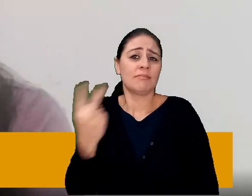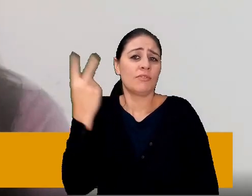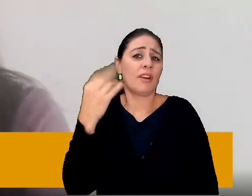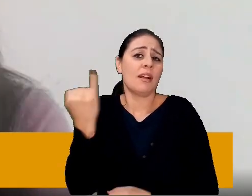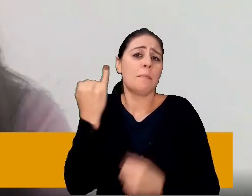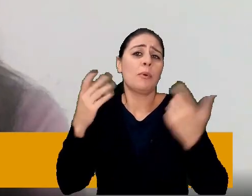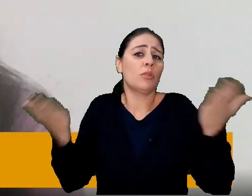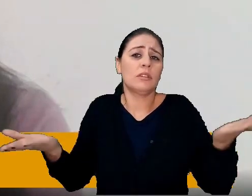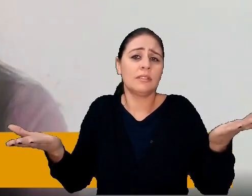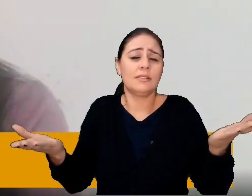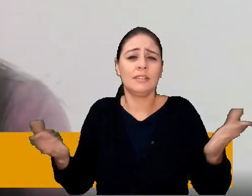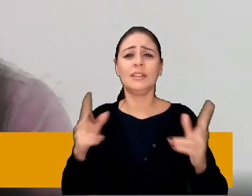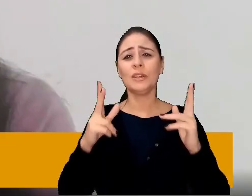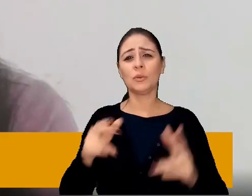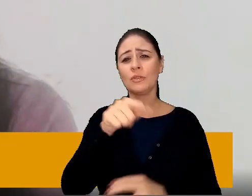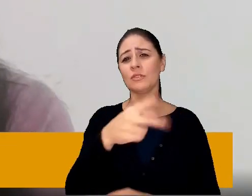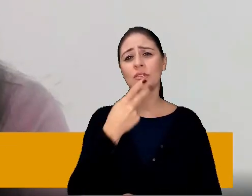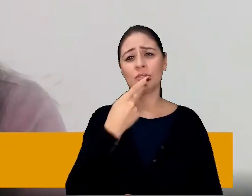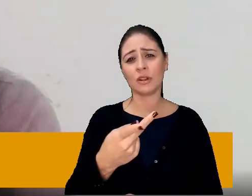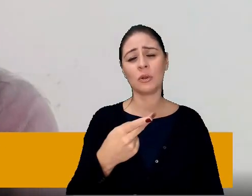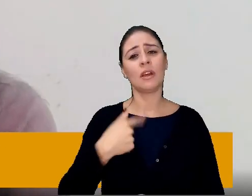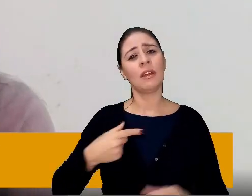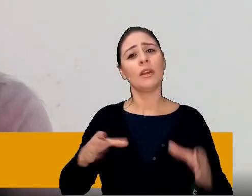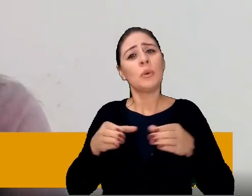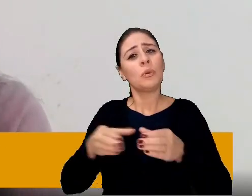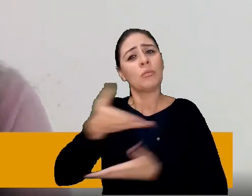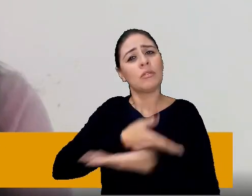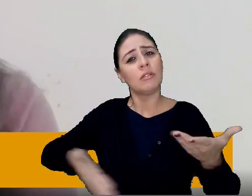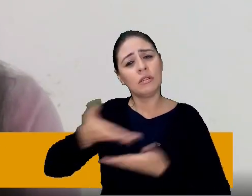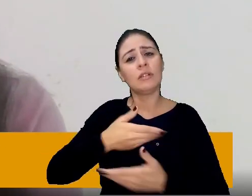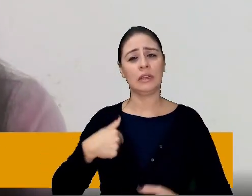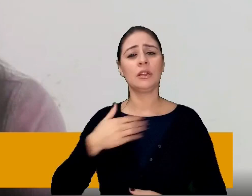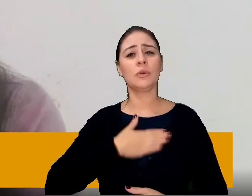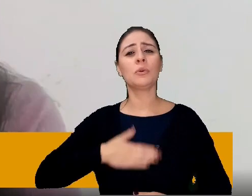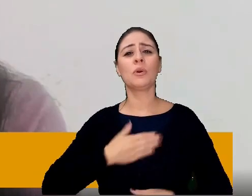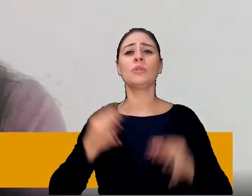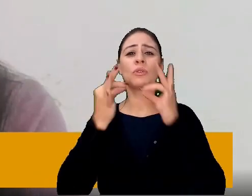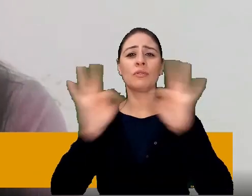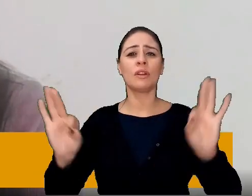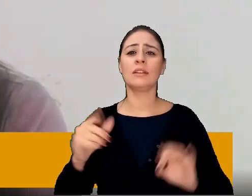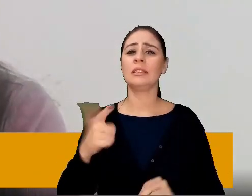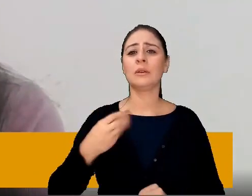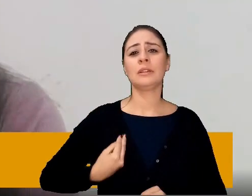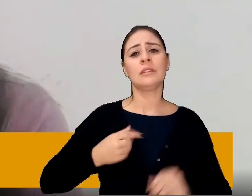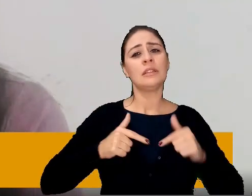como botar aquilo em prática, eu acho que é válido, tudo é válido. Porque, que nem você falou, a coletividade, eu